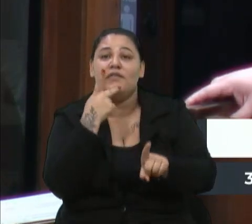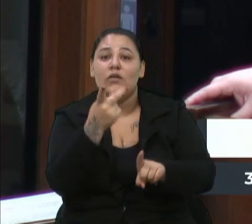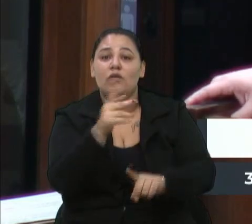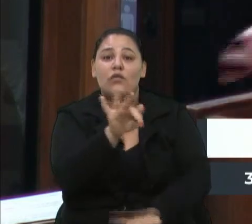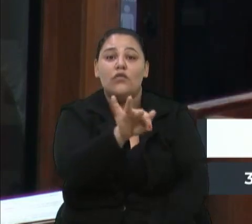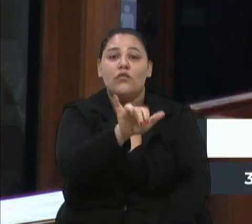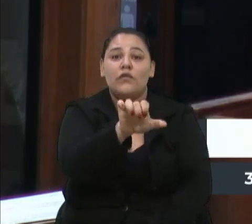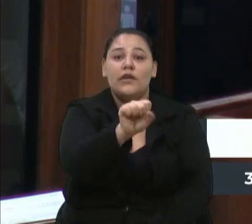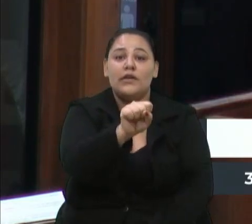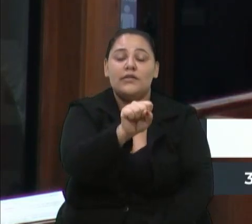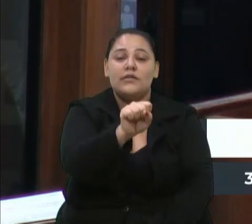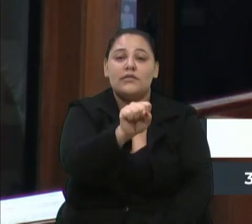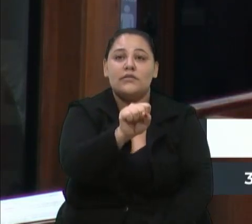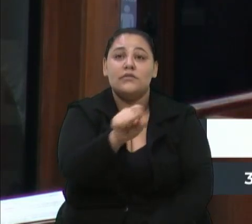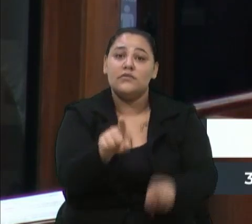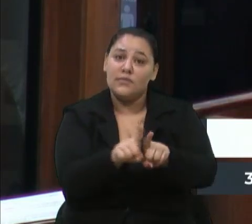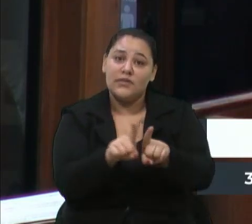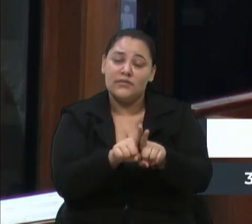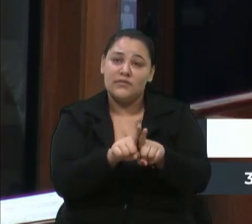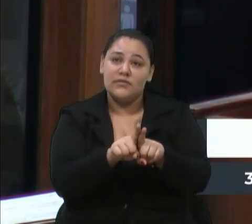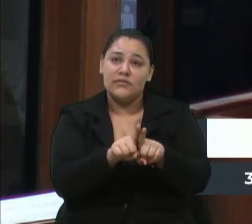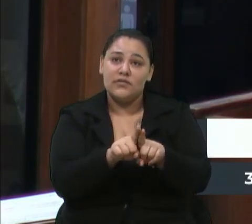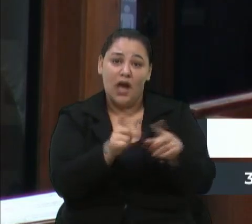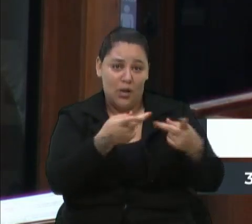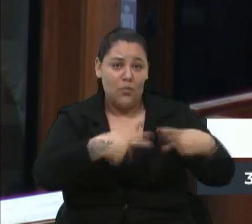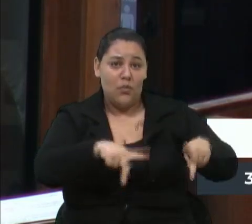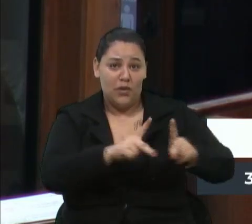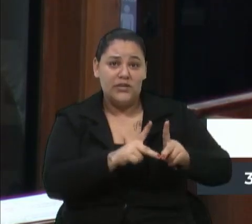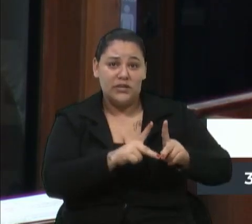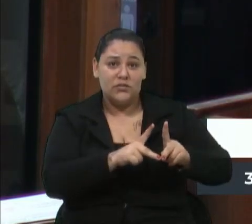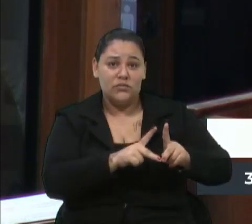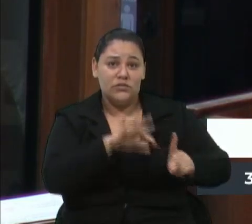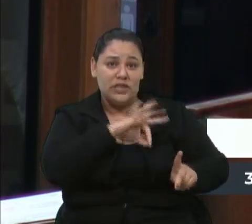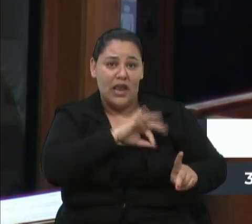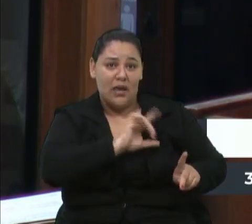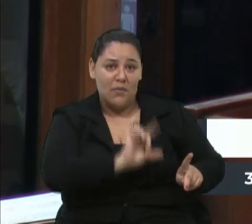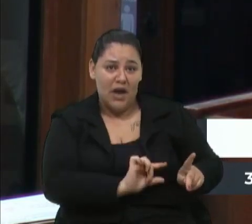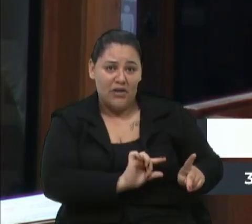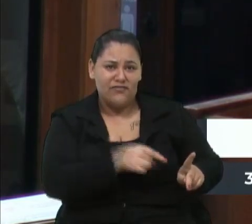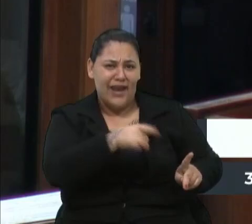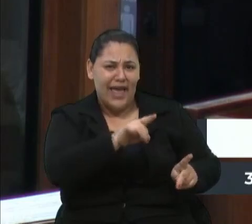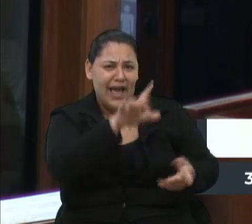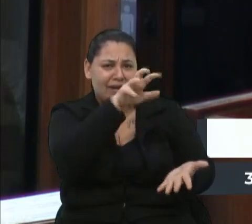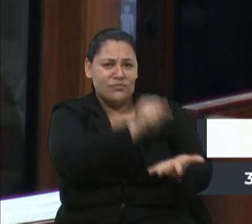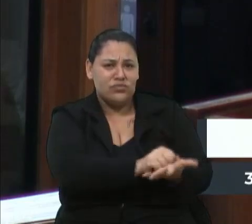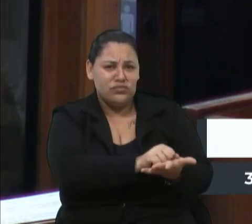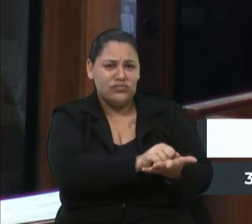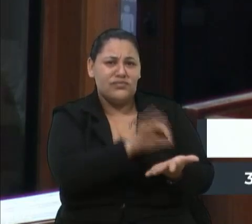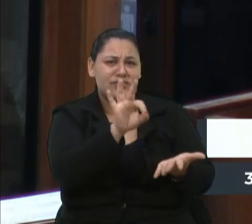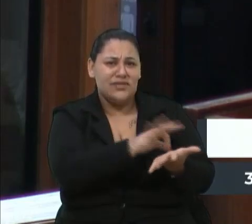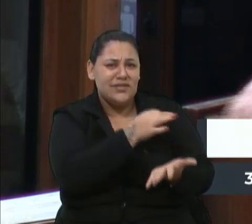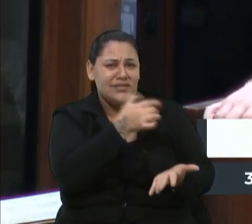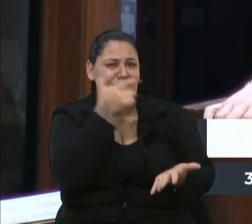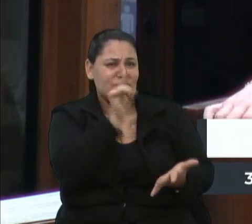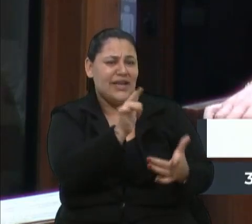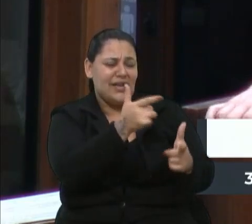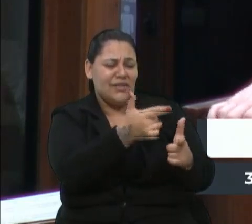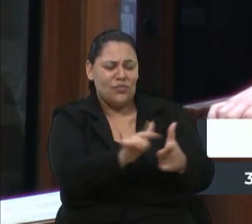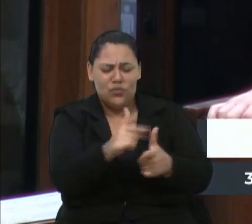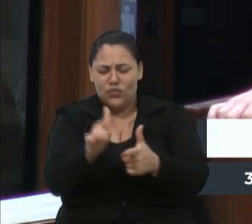FIES. O FIES, a população de baixa renda vai lá, se cadastra, consegue financiamento e tal e